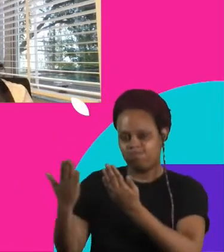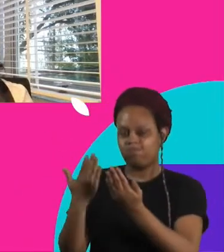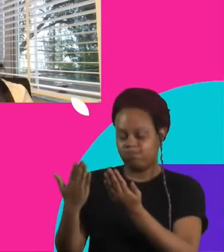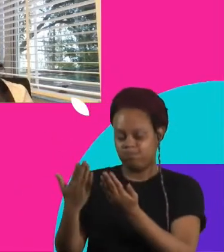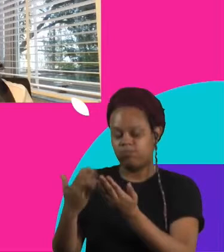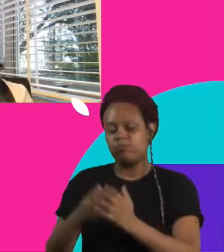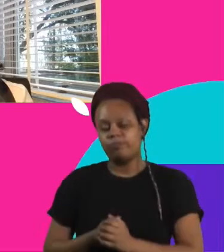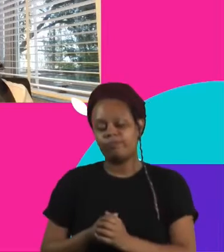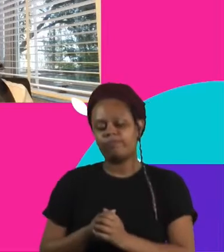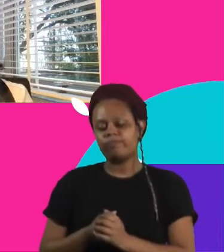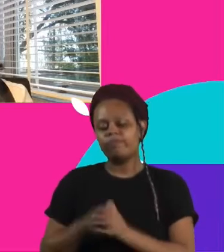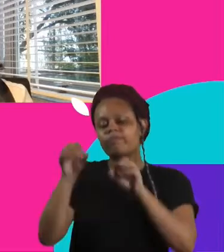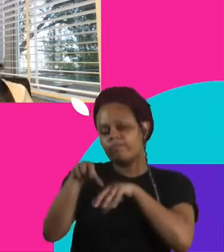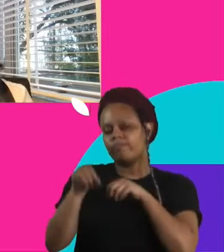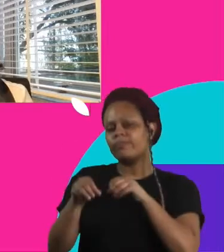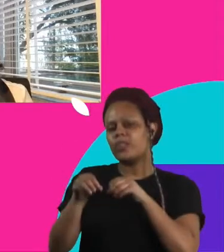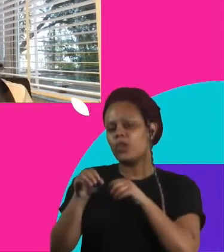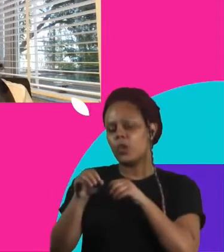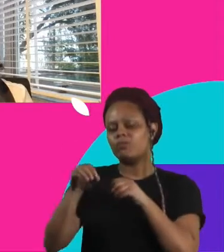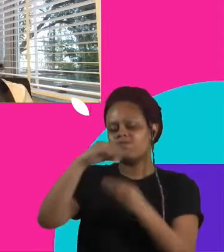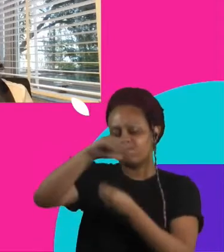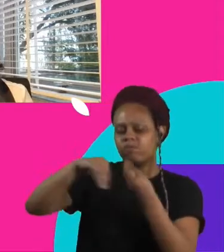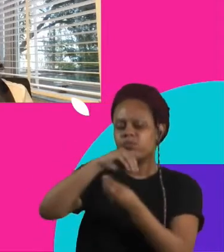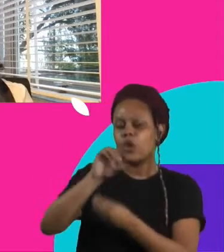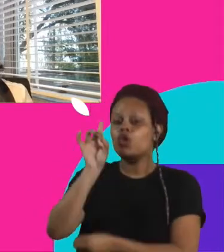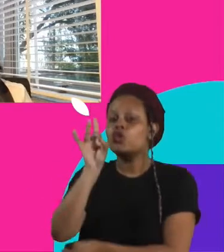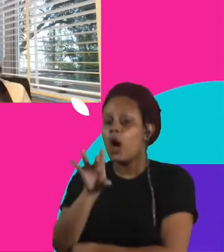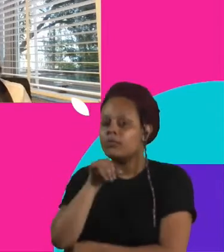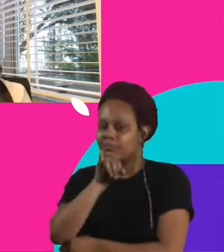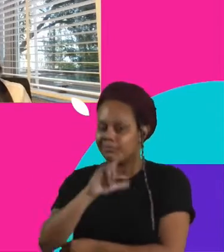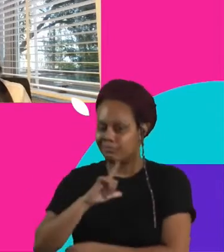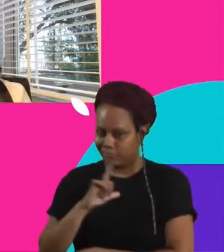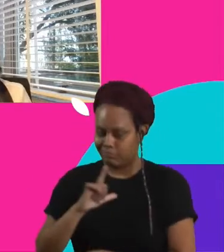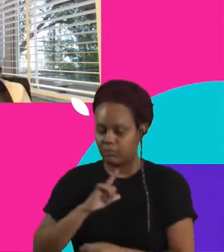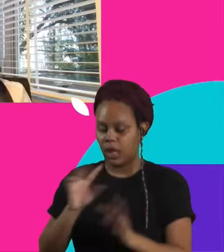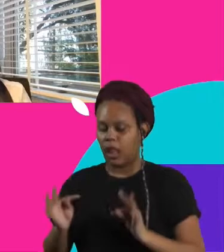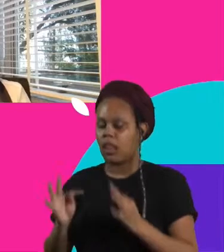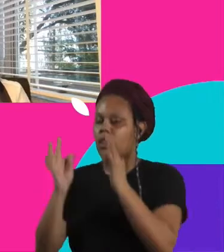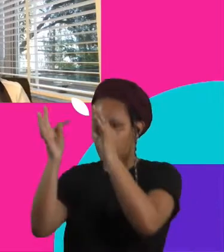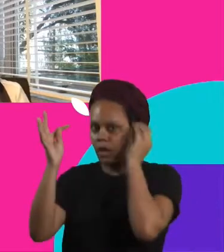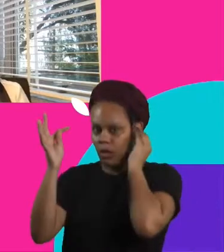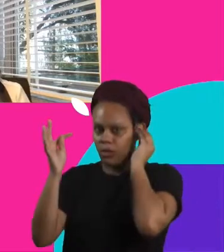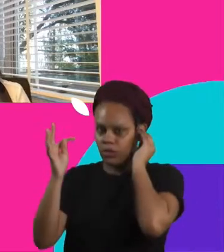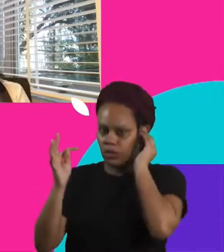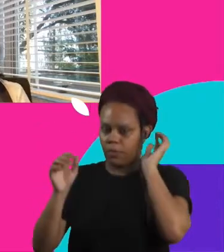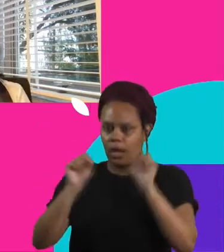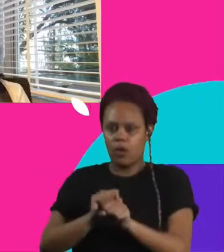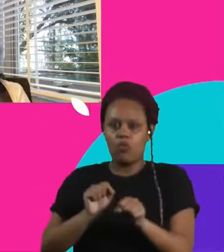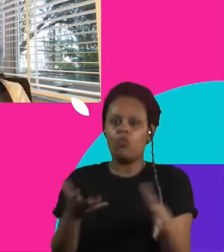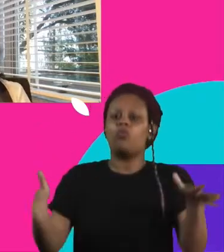ensino híbrido ele só faz sentido se a tecnologia for incorporada no processo pedagógico para ampliar o